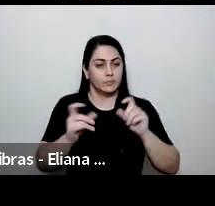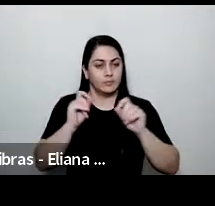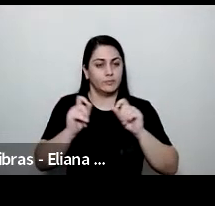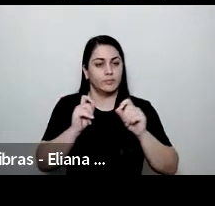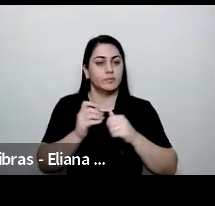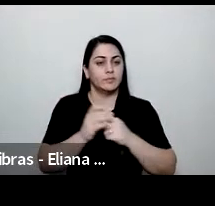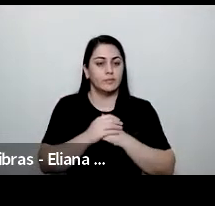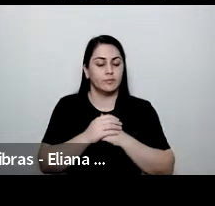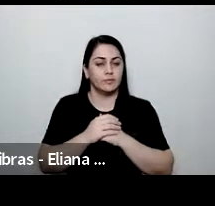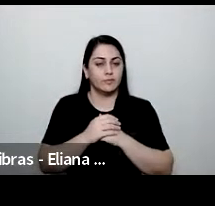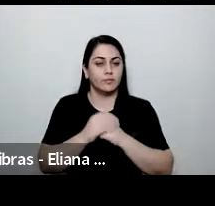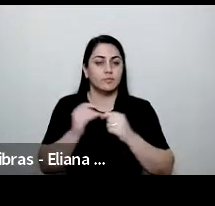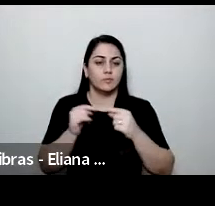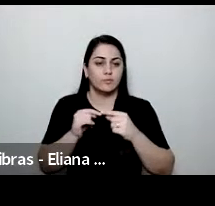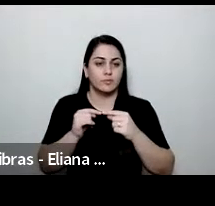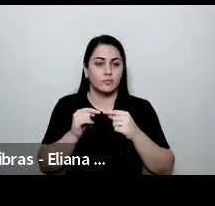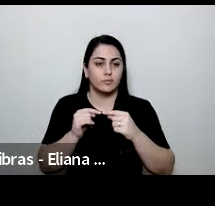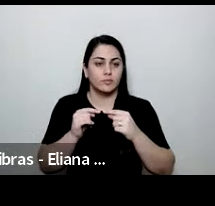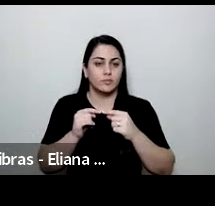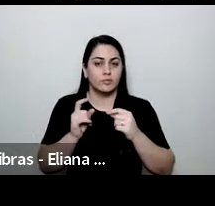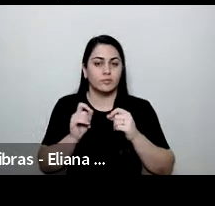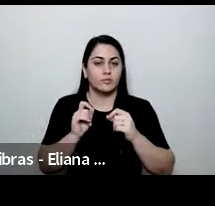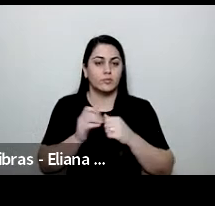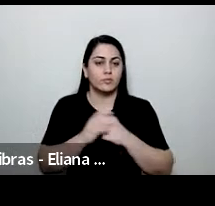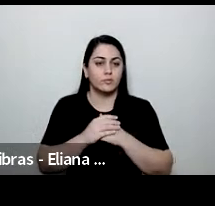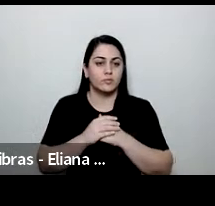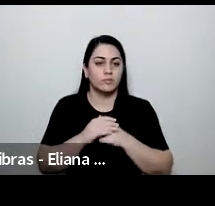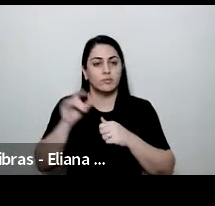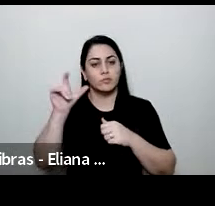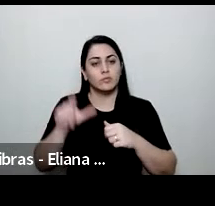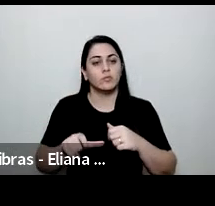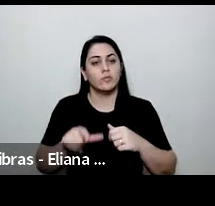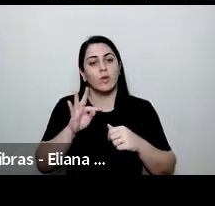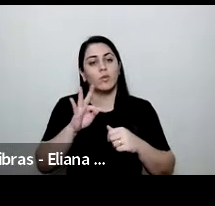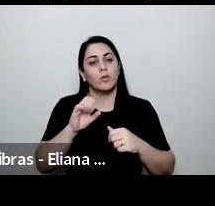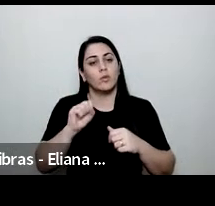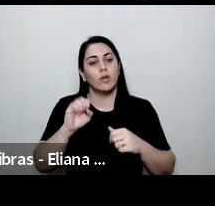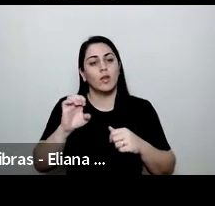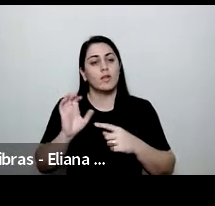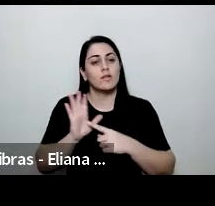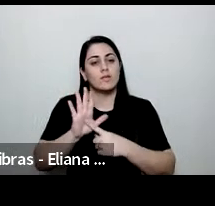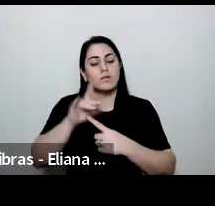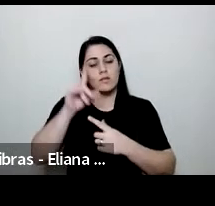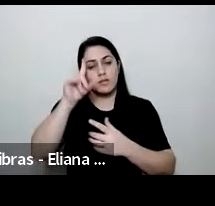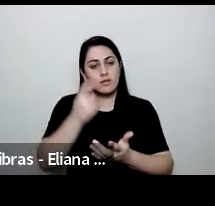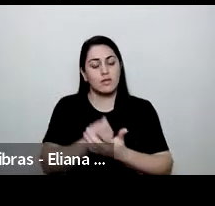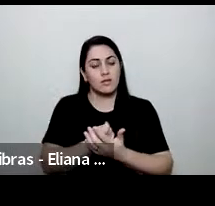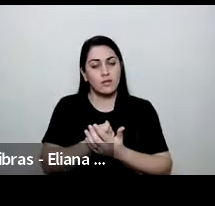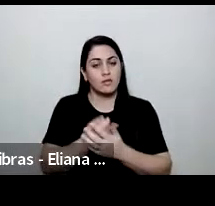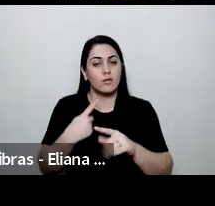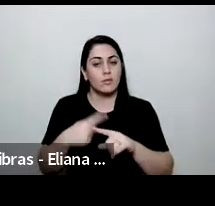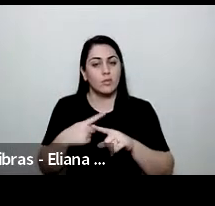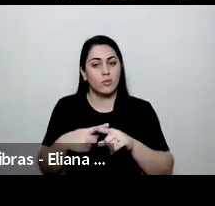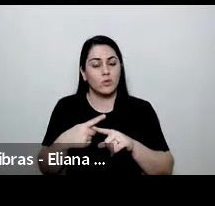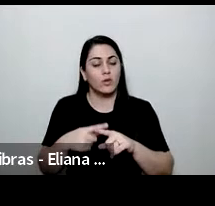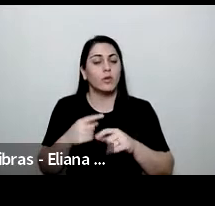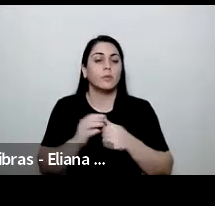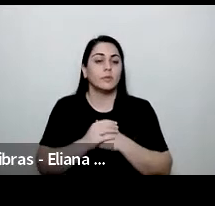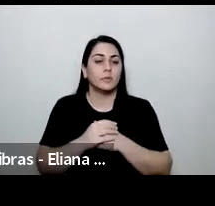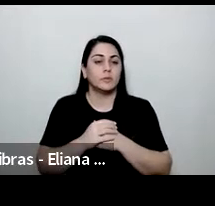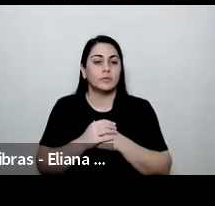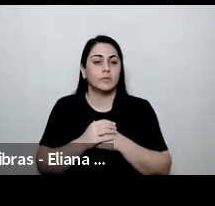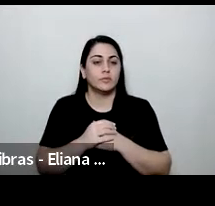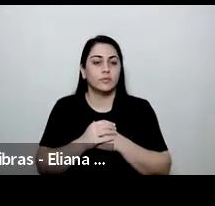no que diz respeito ele pendeu a como devem se posicionar o que arribou a princípio